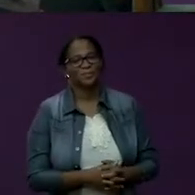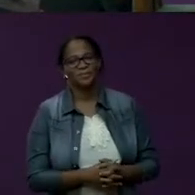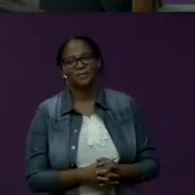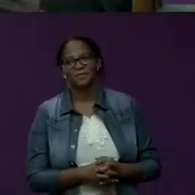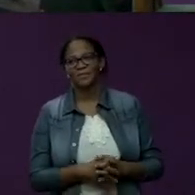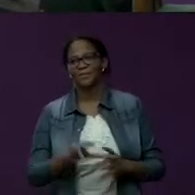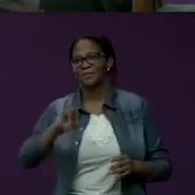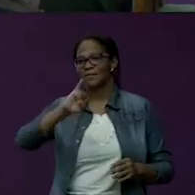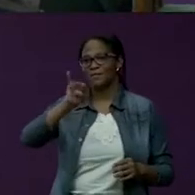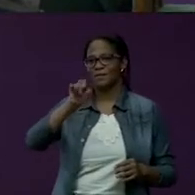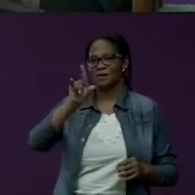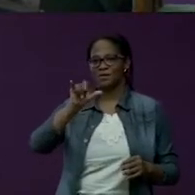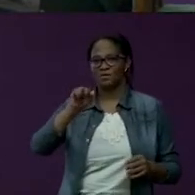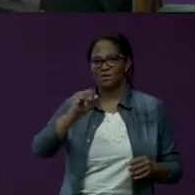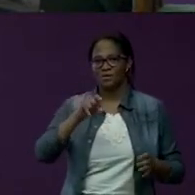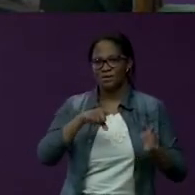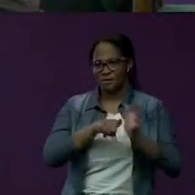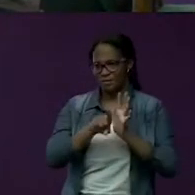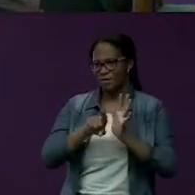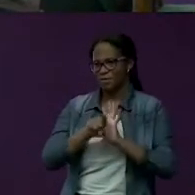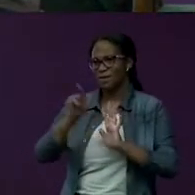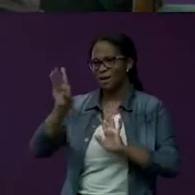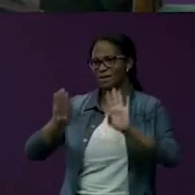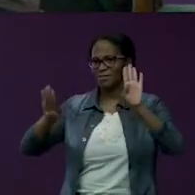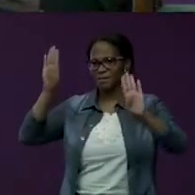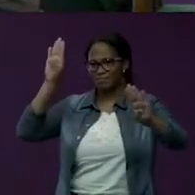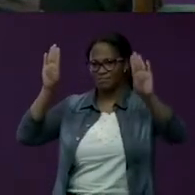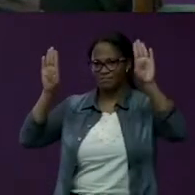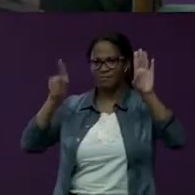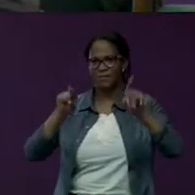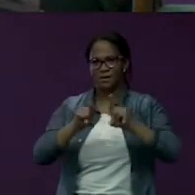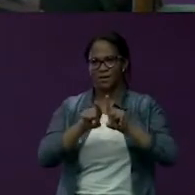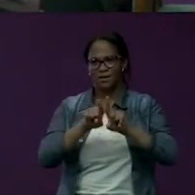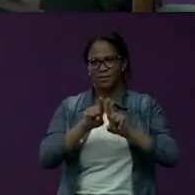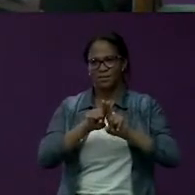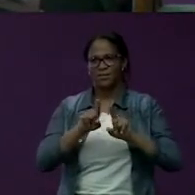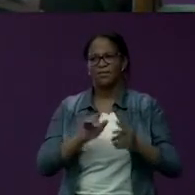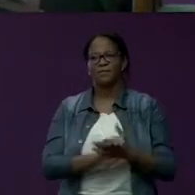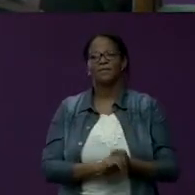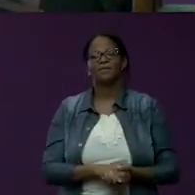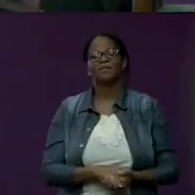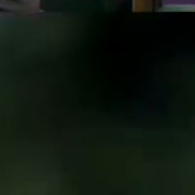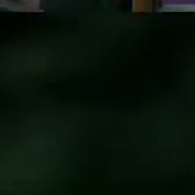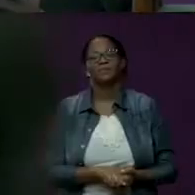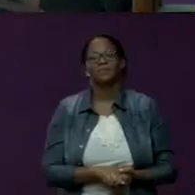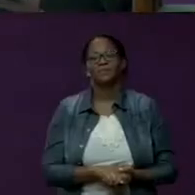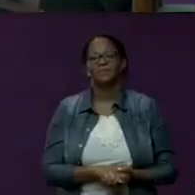Juliana, ela se inscreveu ali. Quem mais? Levanta outro. Ah, tá.